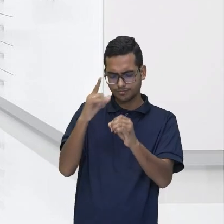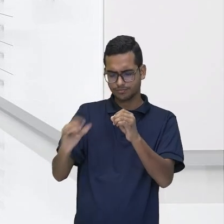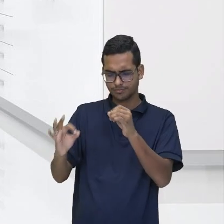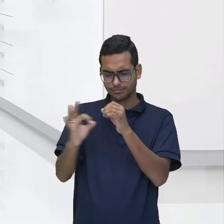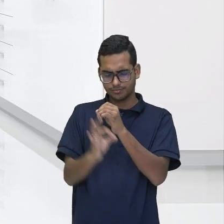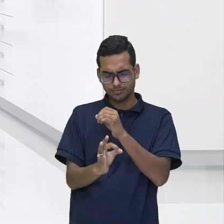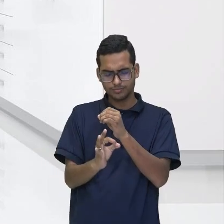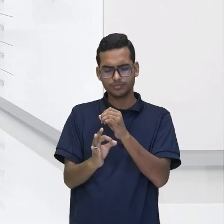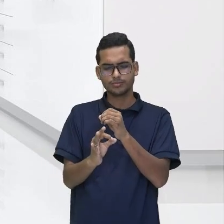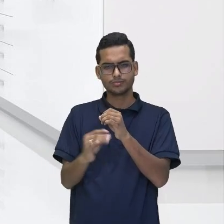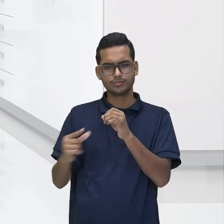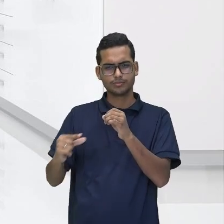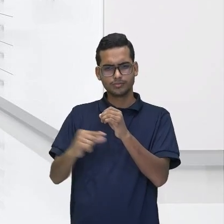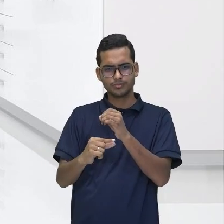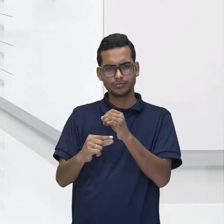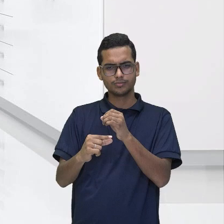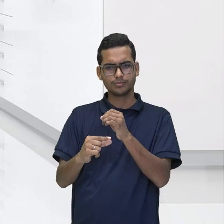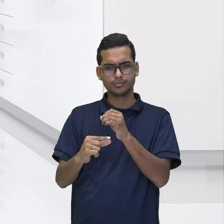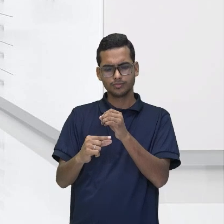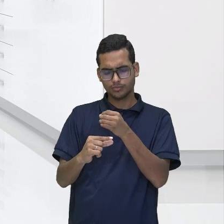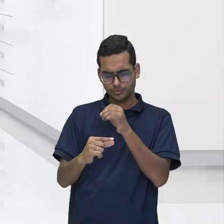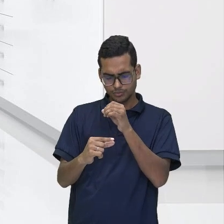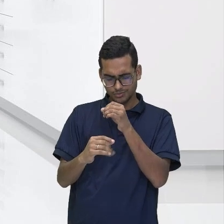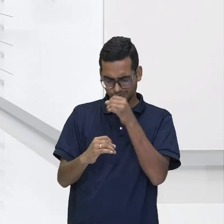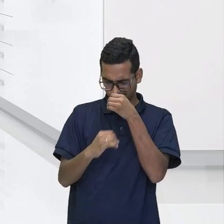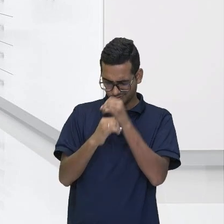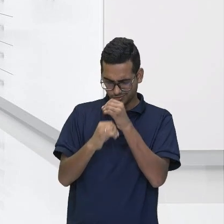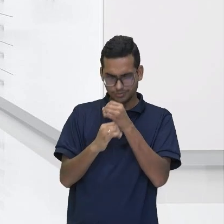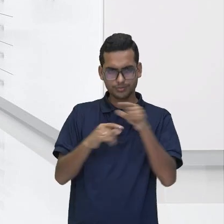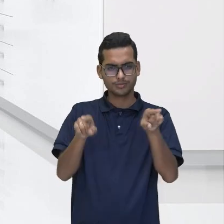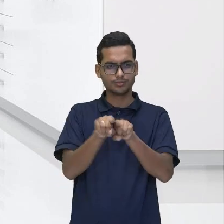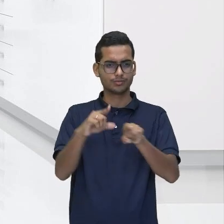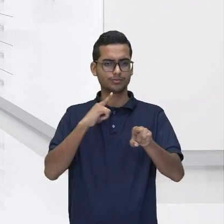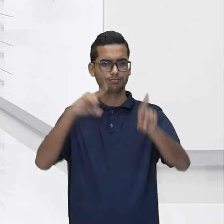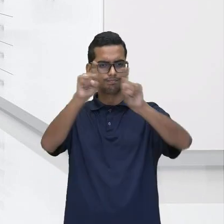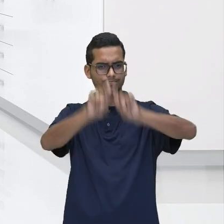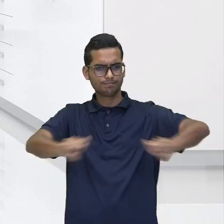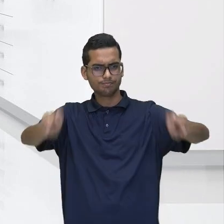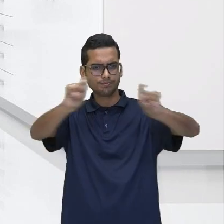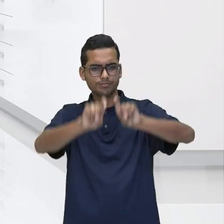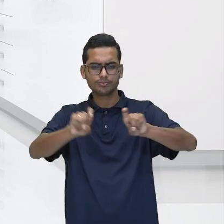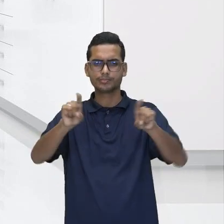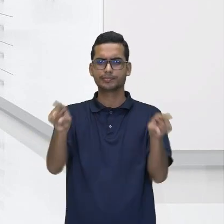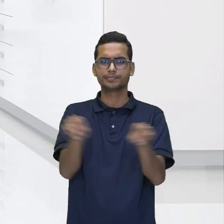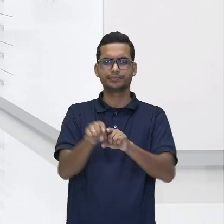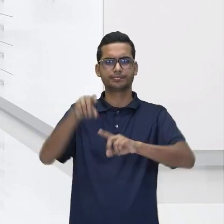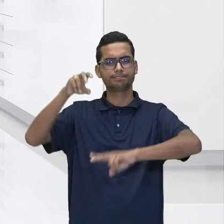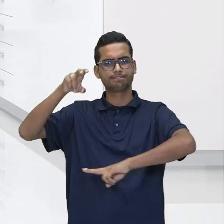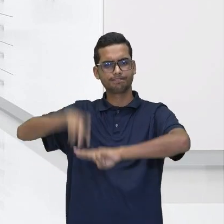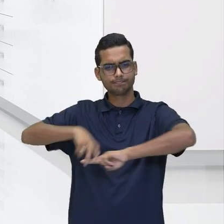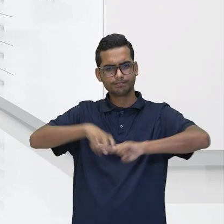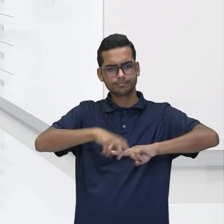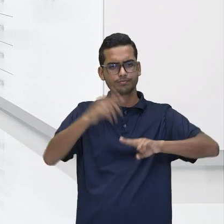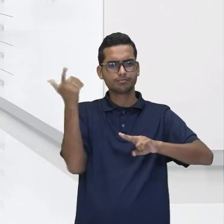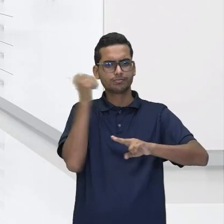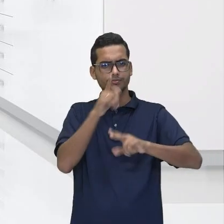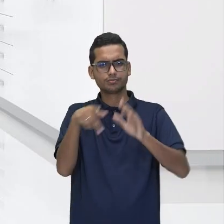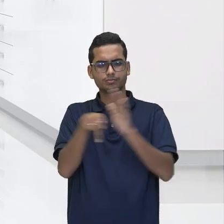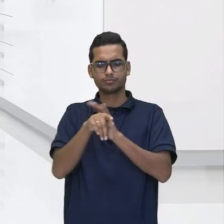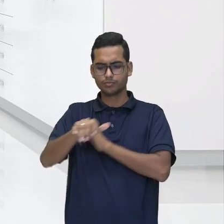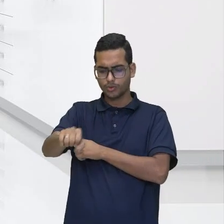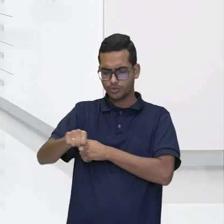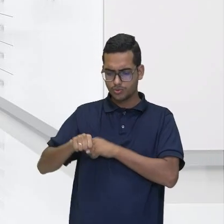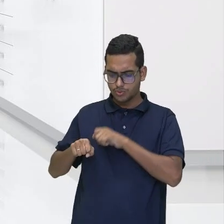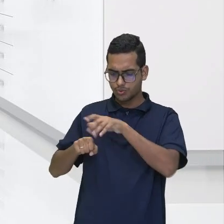cima. Olha aqui, outro microscópio, tem computadores, tem locais para sentar, então várias gavetas em